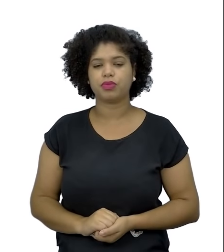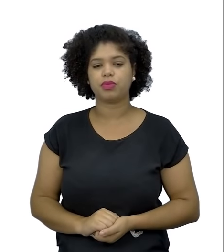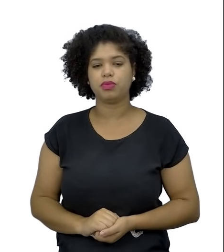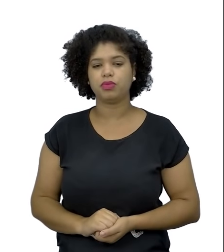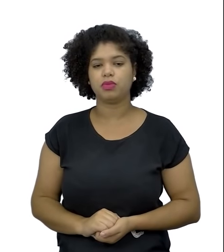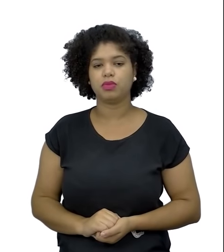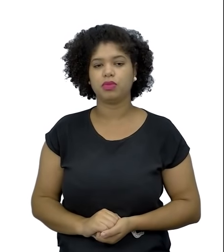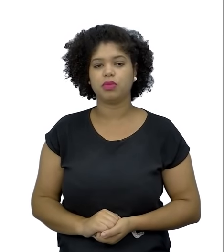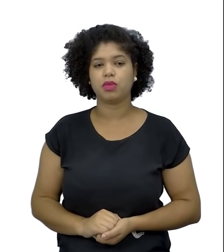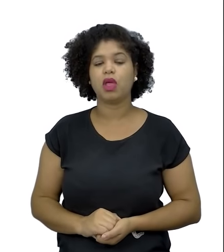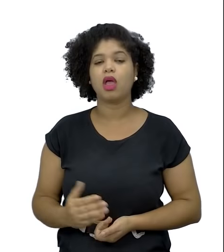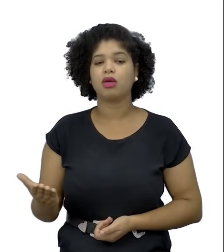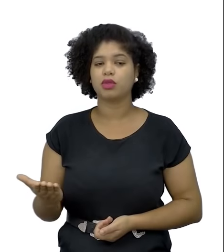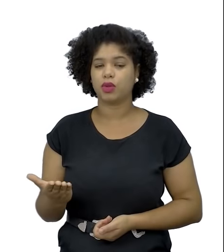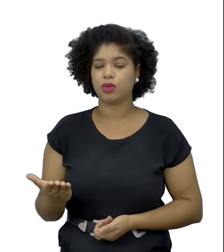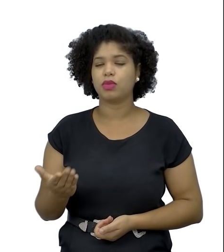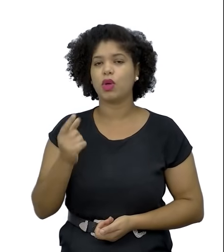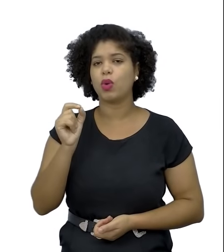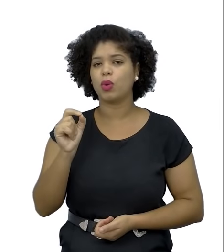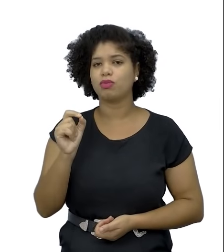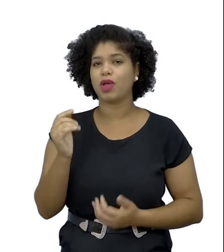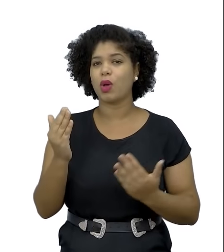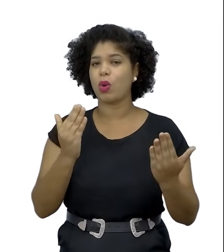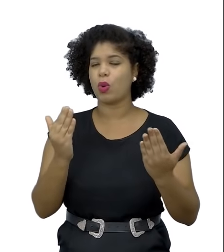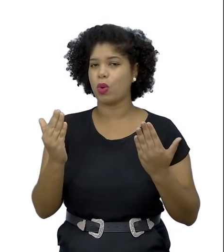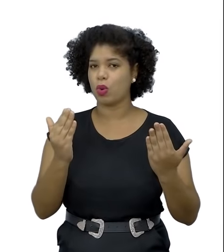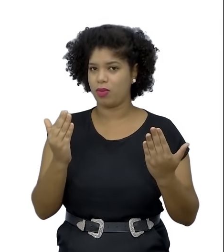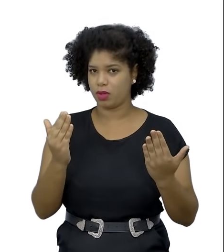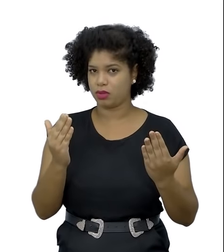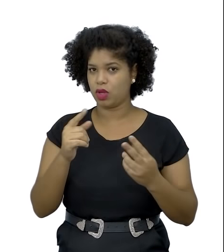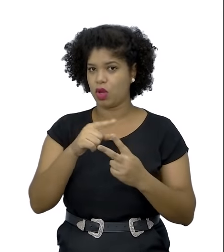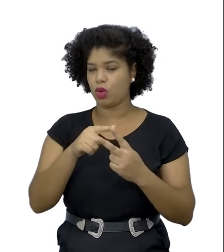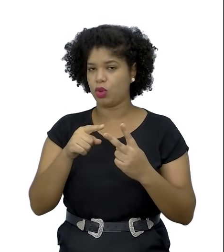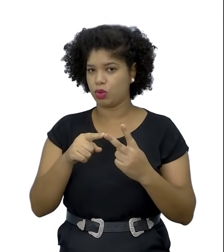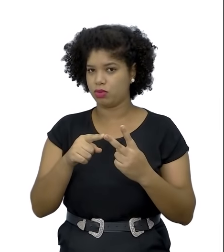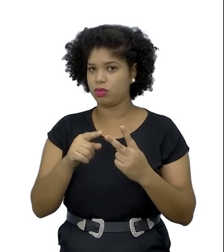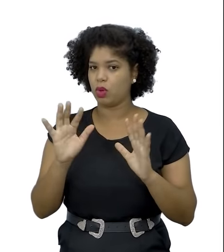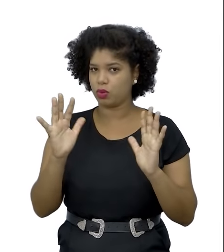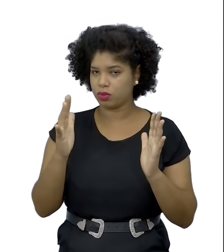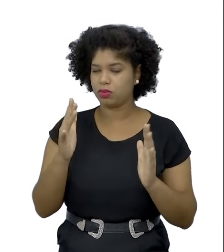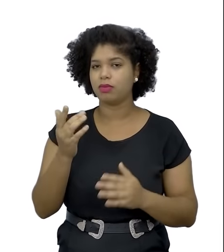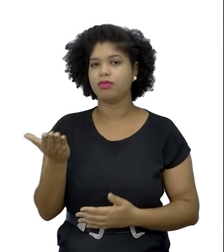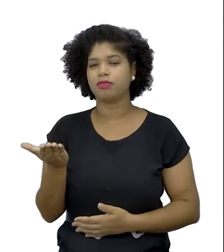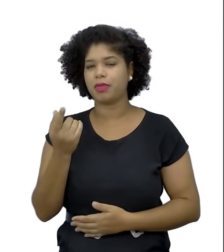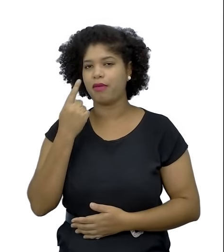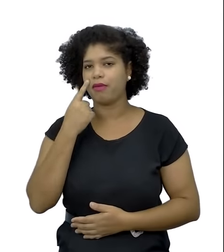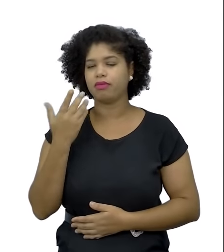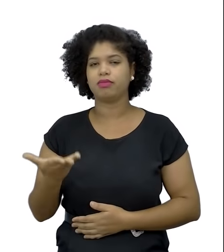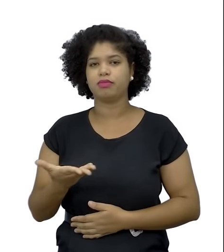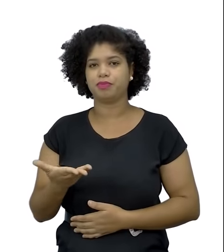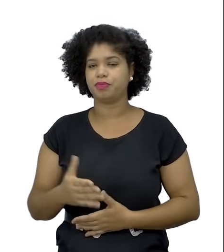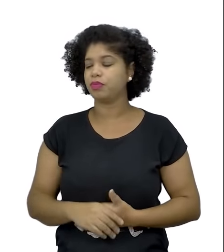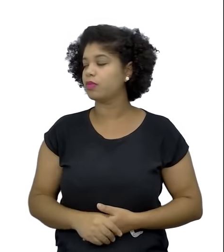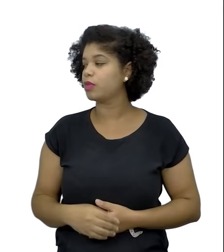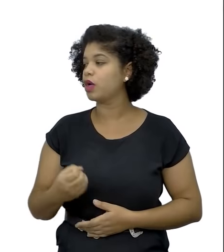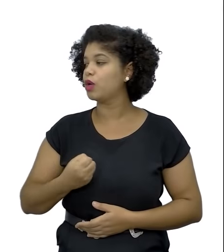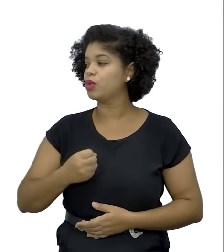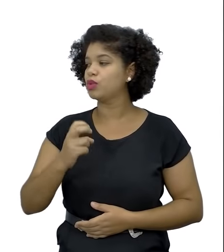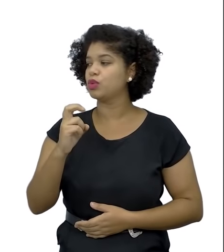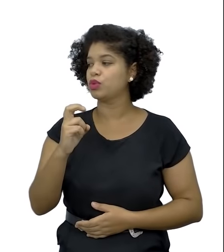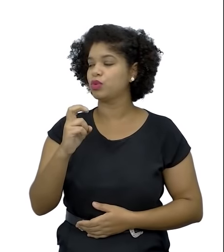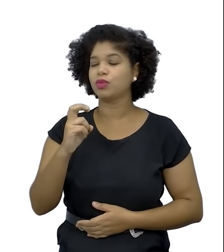A situação é a ideia de comparação. Então, tem duas situações problemas. No problema 5, a